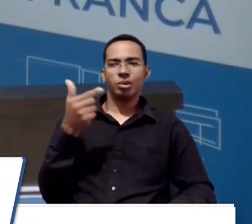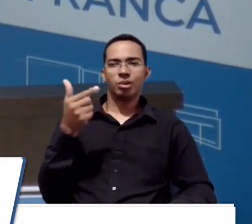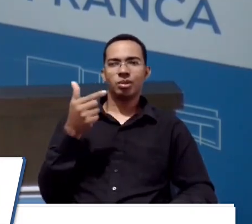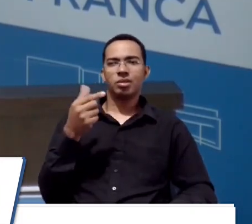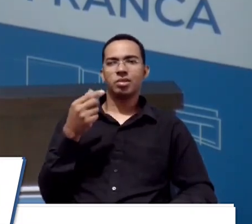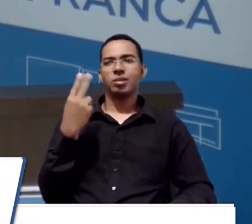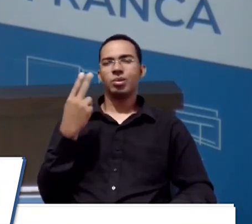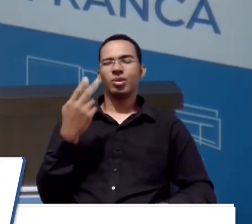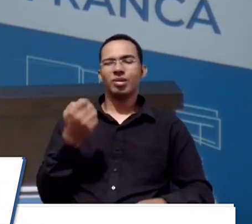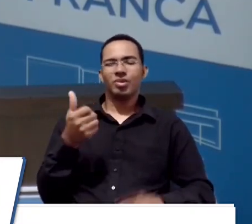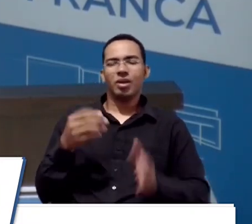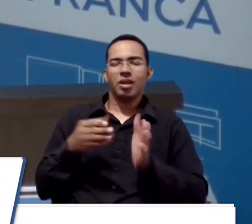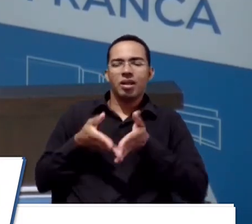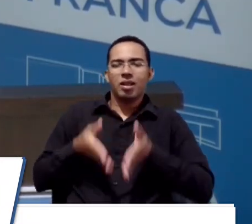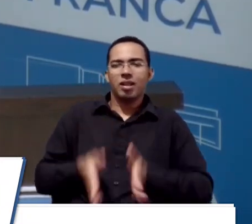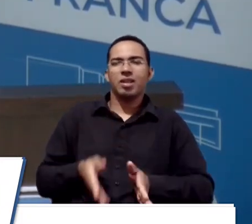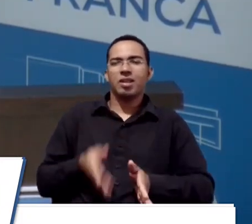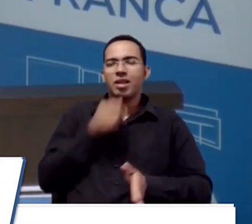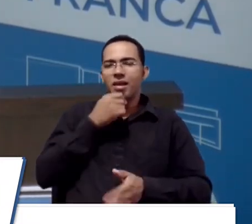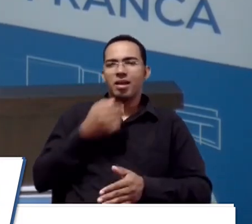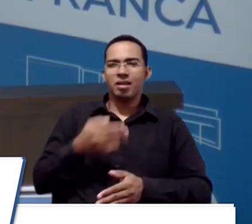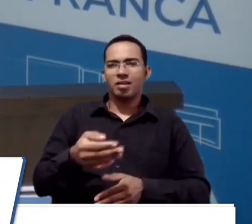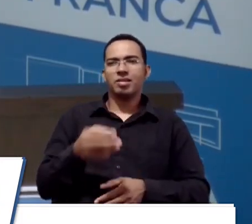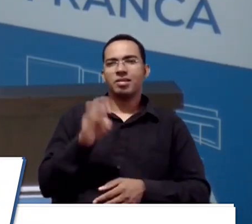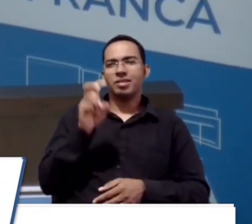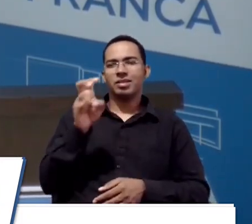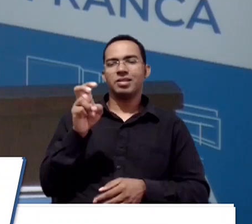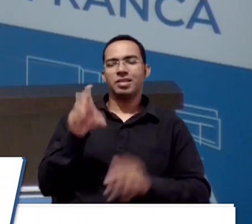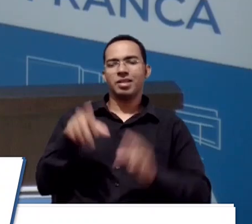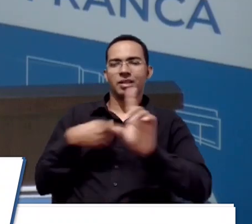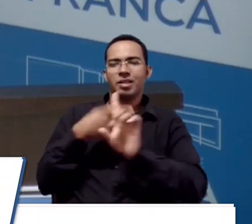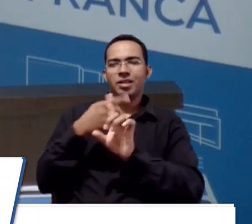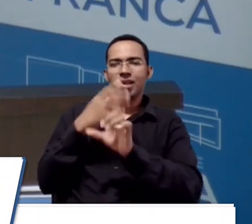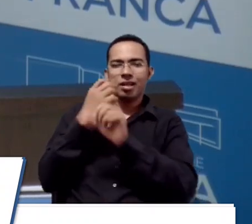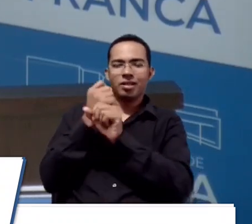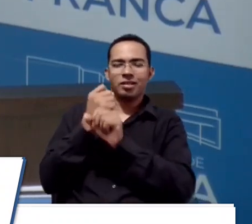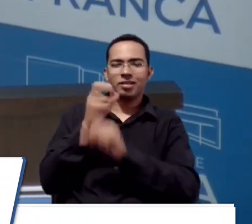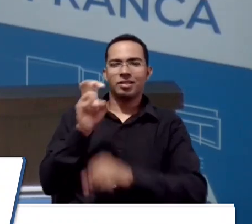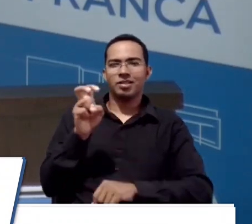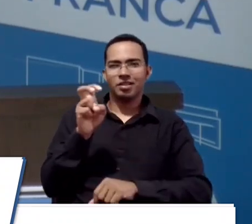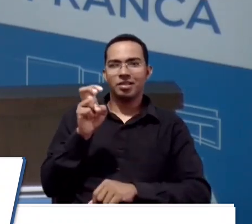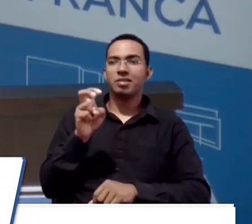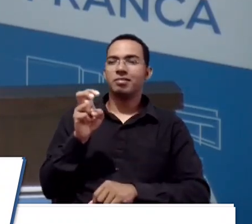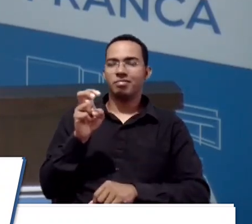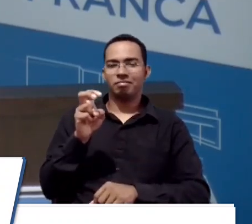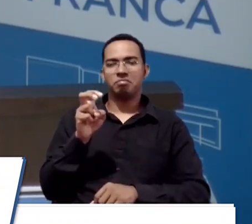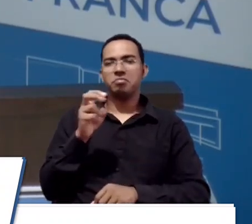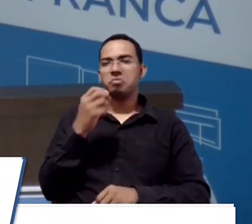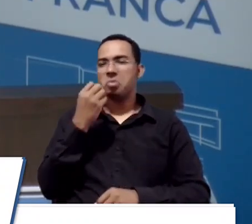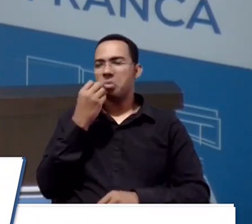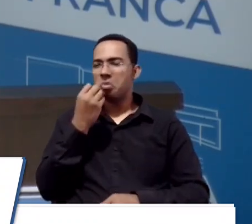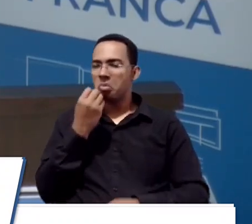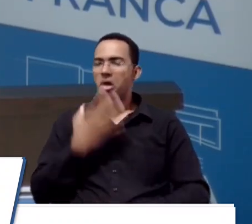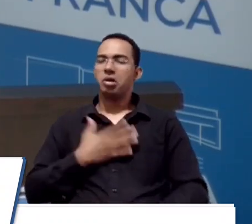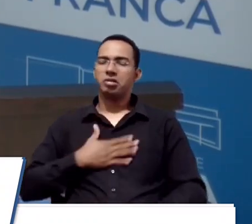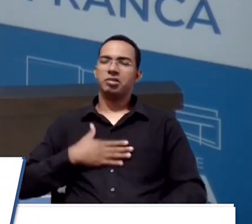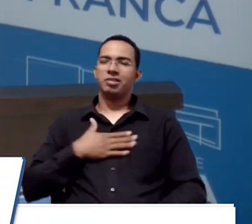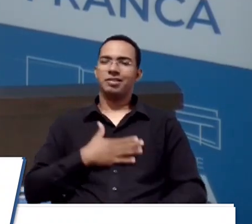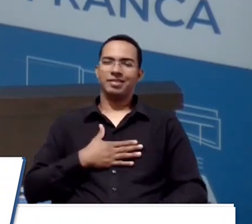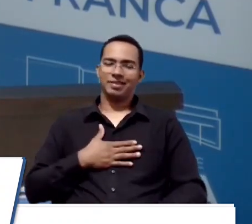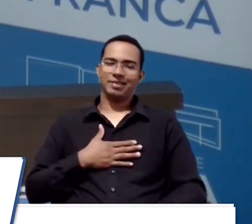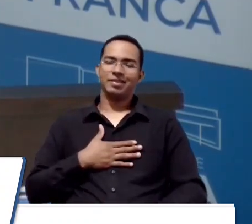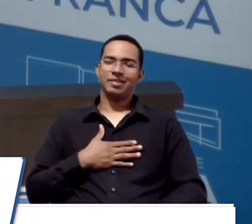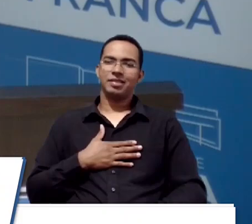2 bisnetinhos que estão chegando ainda, serão 5. Isso é uma dádiva. Então,